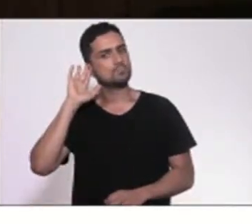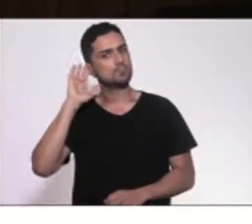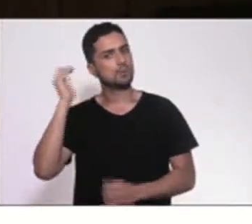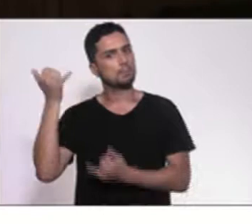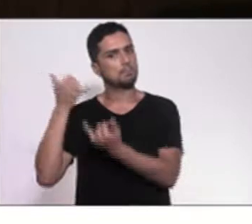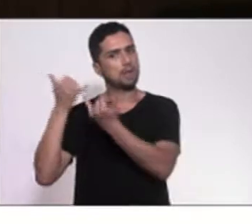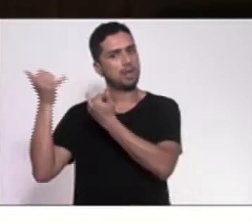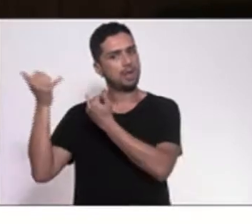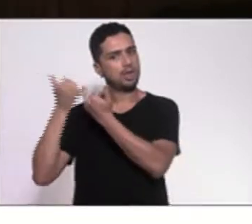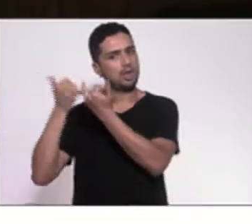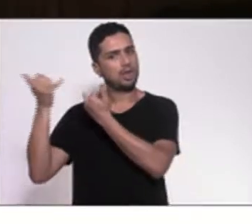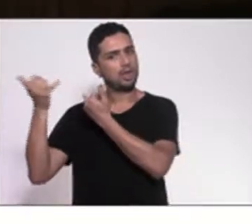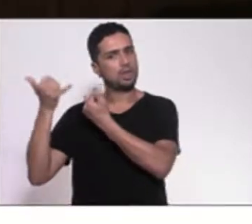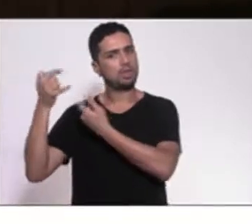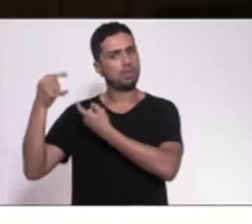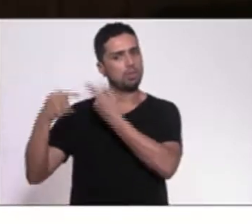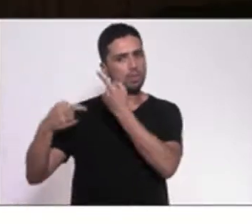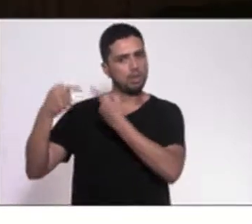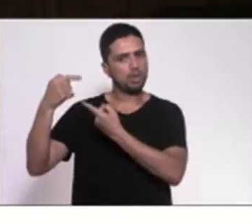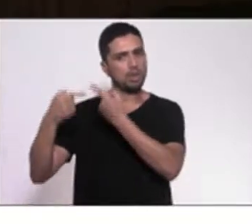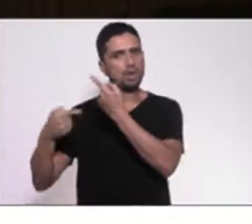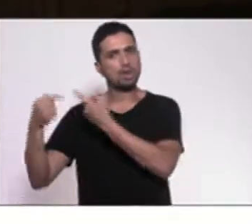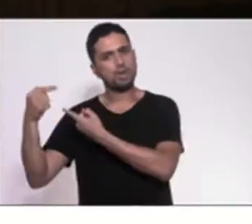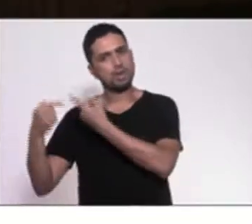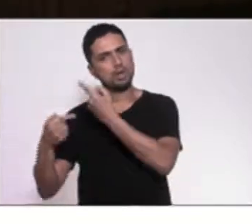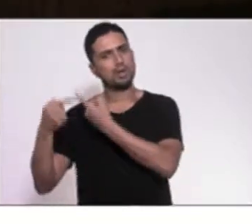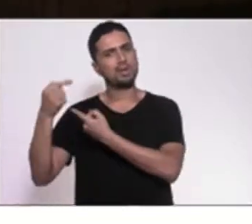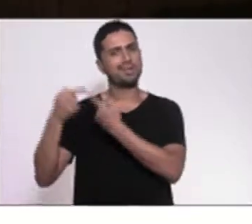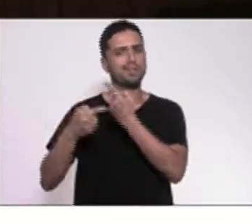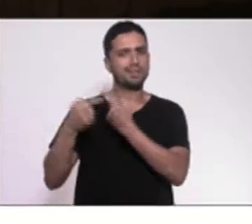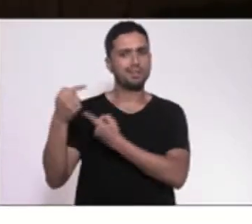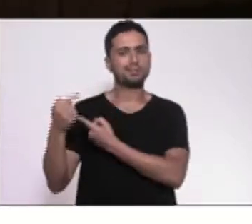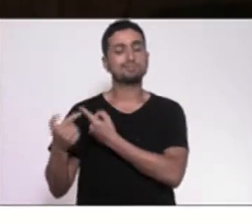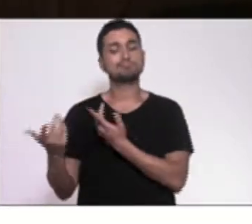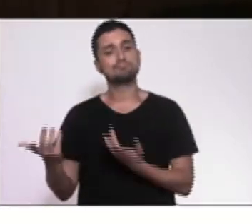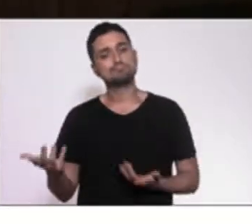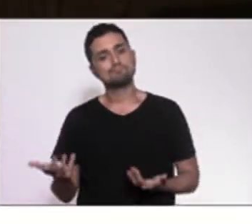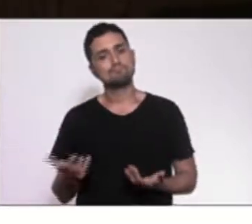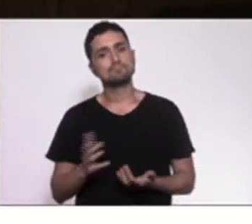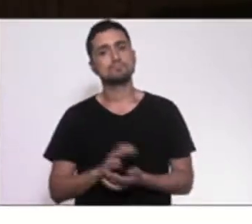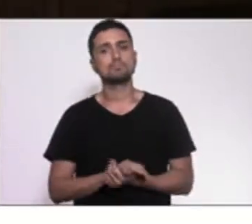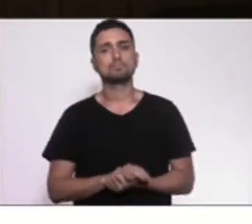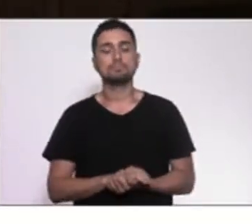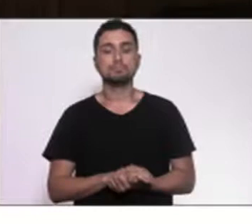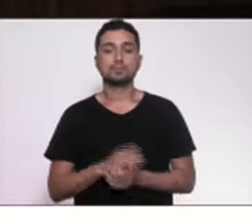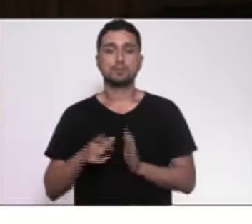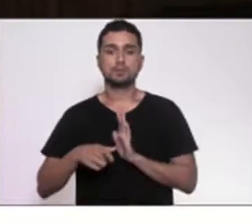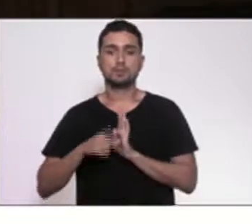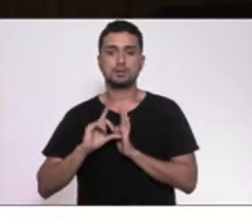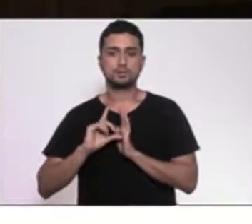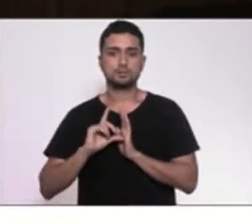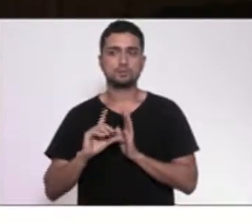os diversos discursos que me precederam